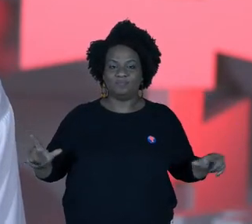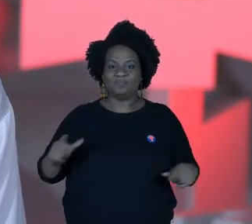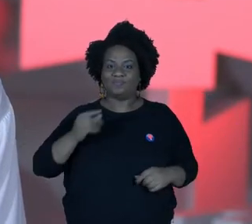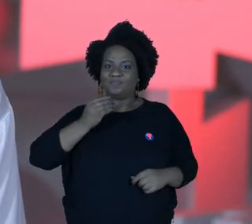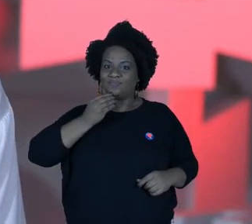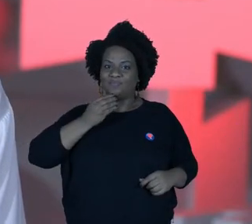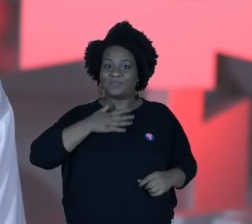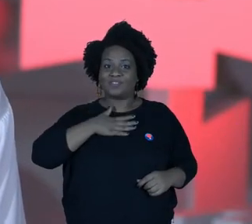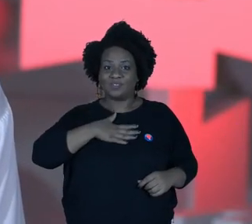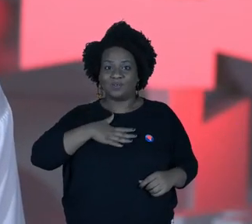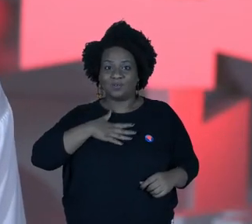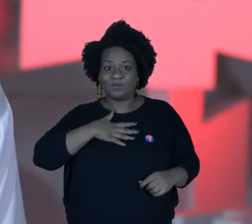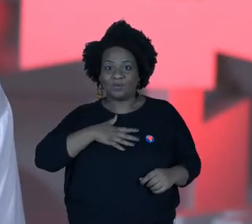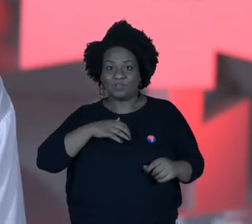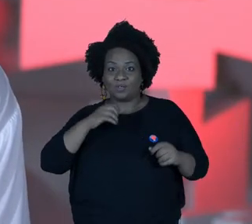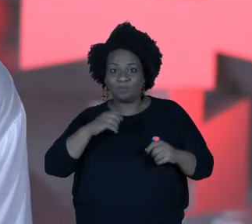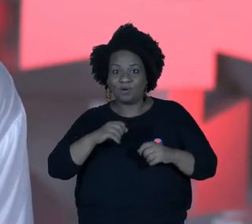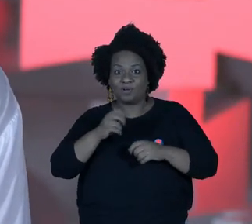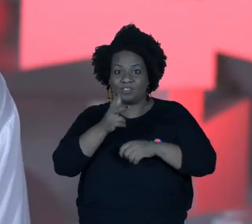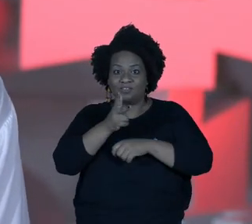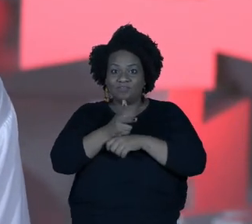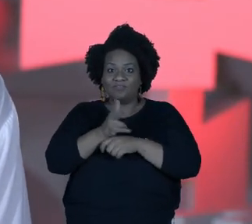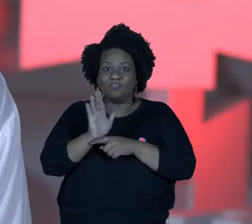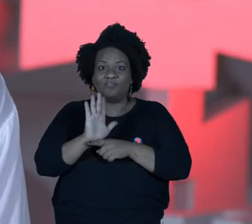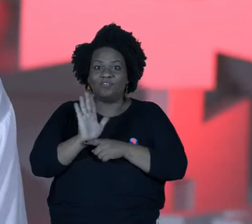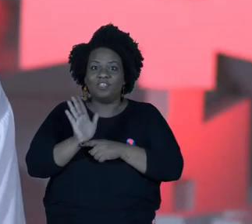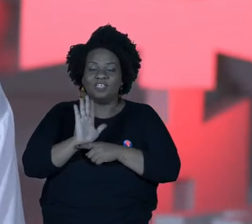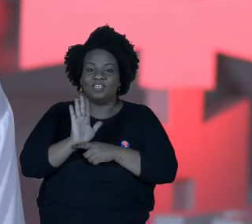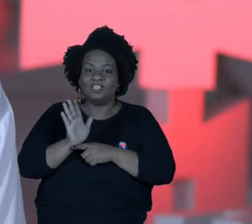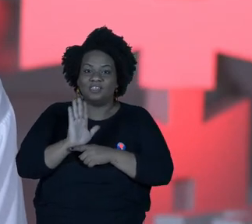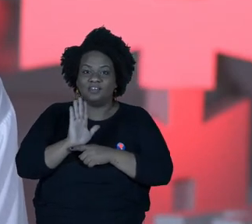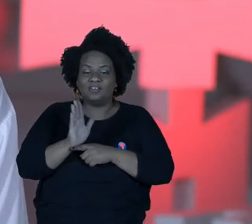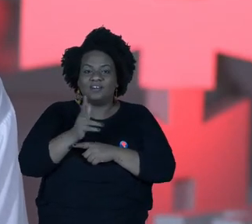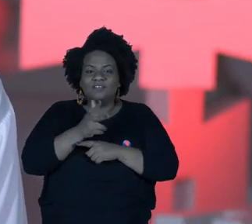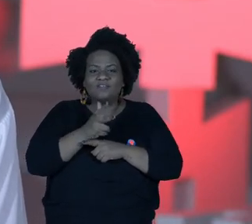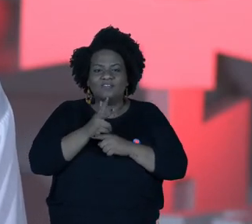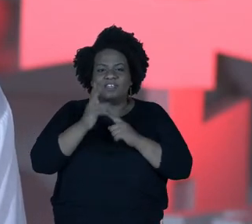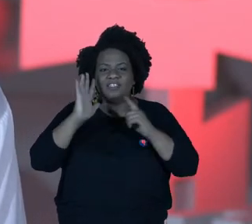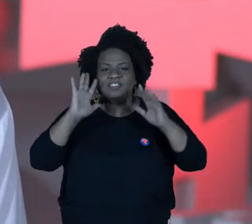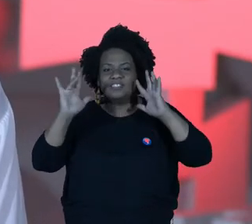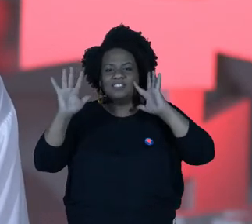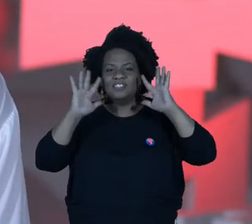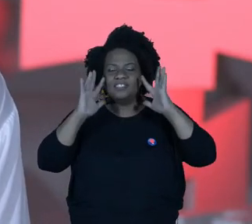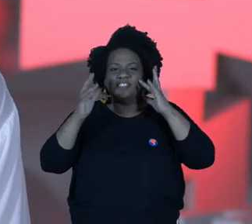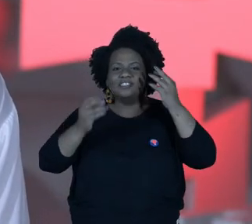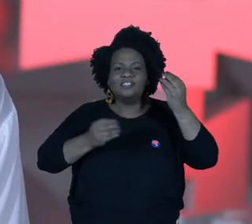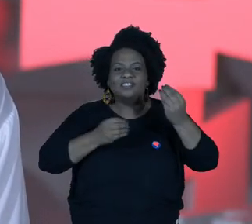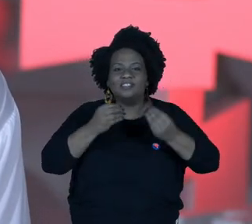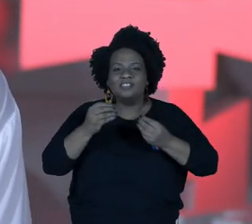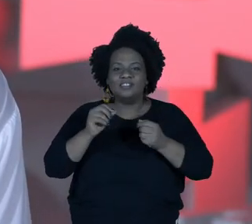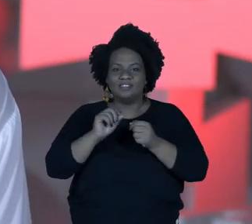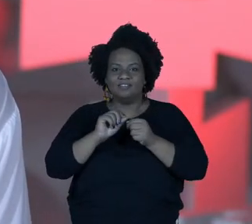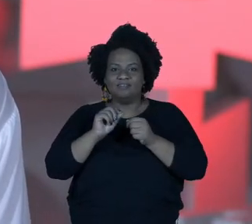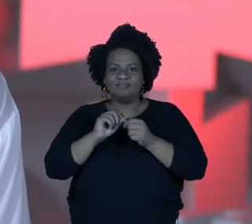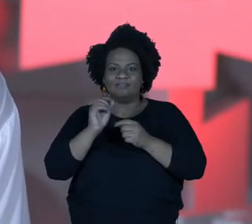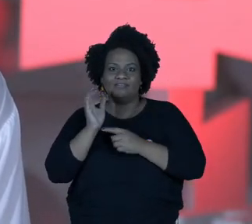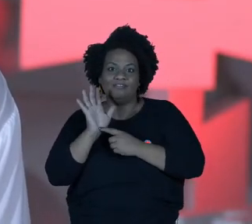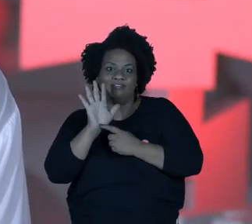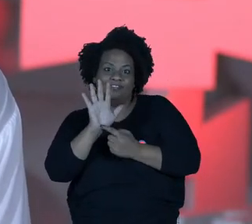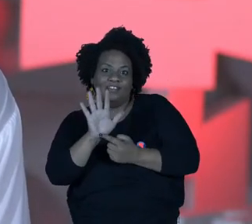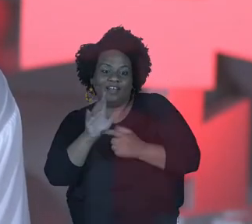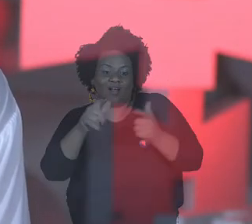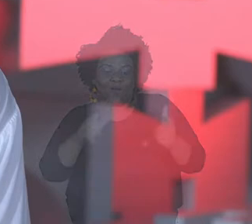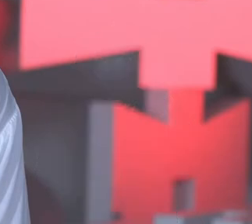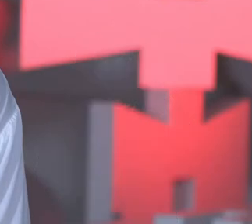amigo Gabriel soltasse o vídeo, um pequeno vídeo, para a gente ter ideia de como ele funciona dentro do espaço da